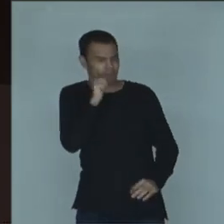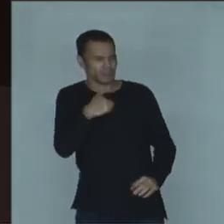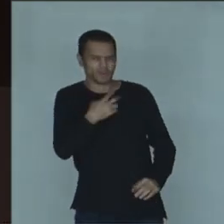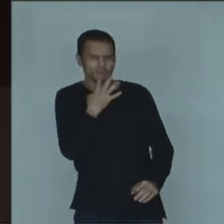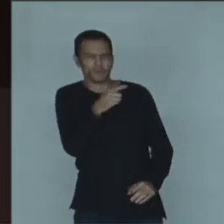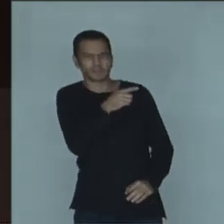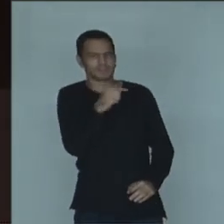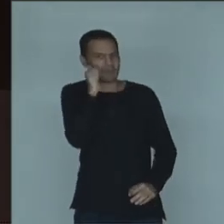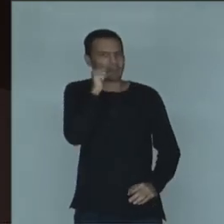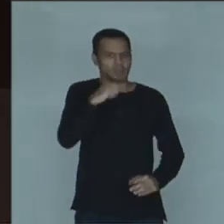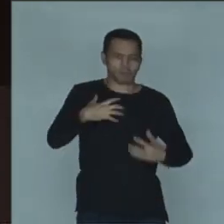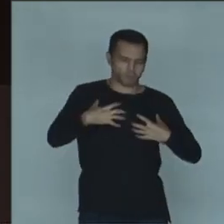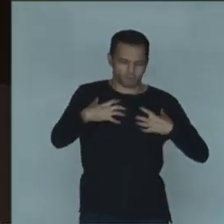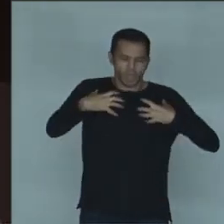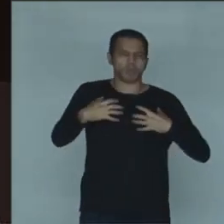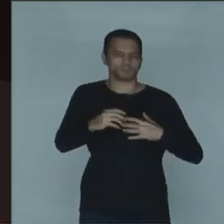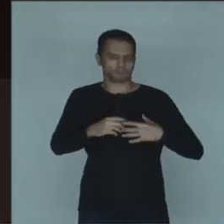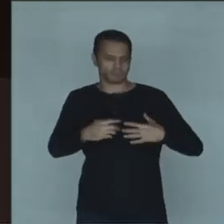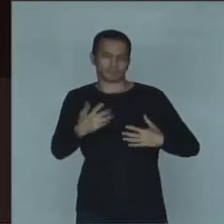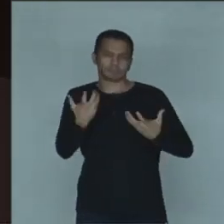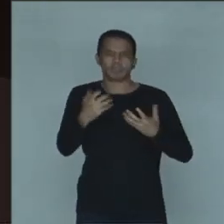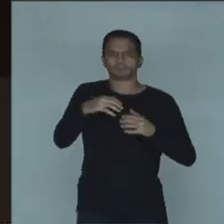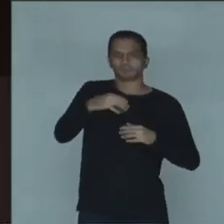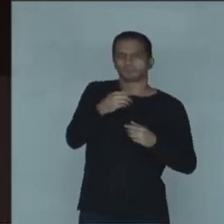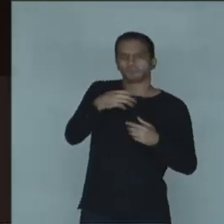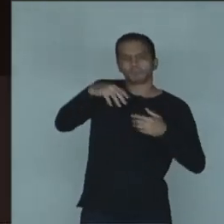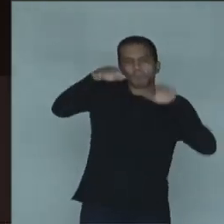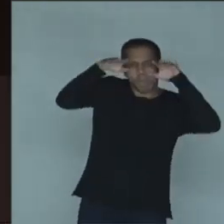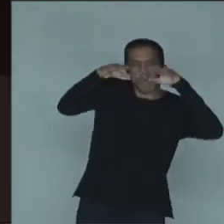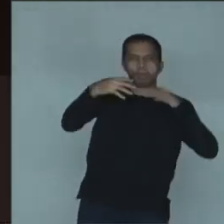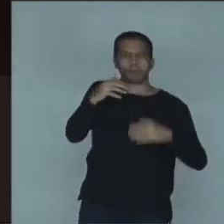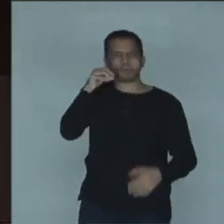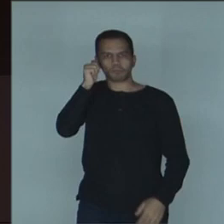e depois você ficou linda nessa não sabe mais o que faz né